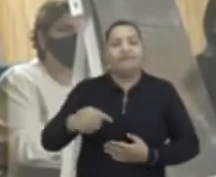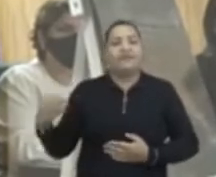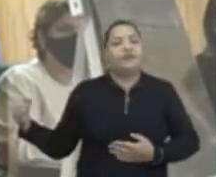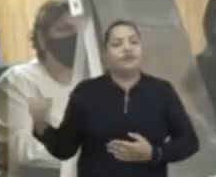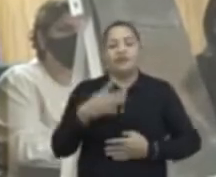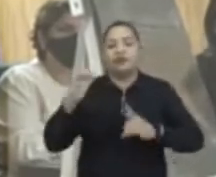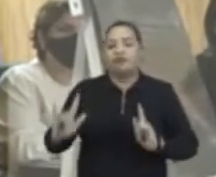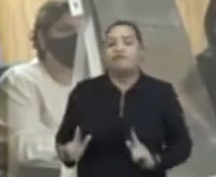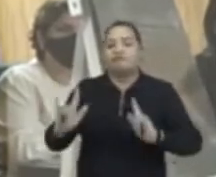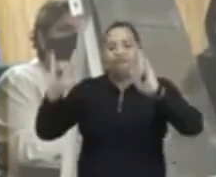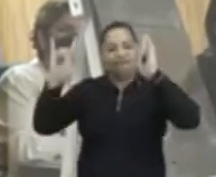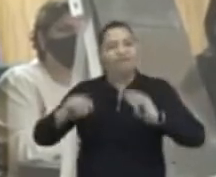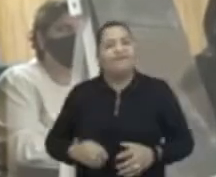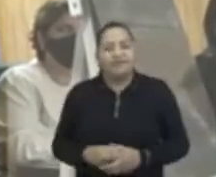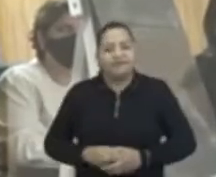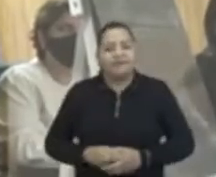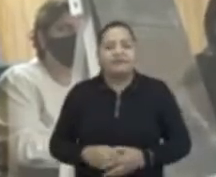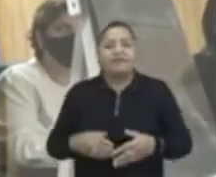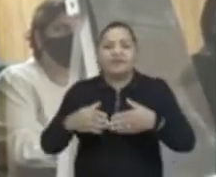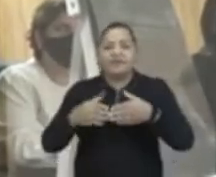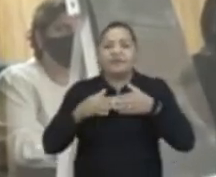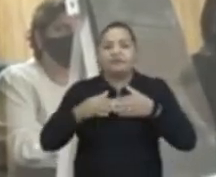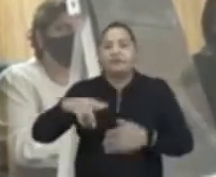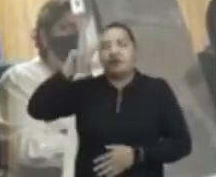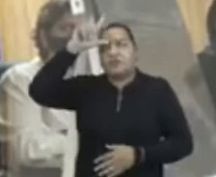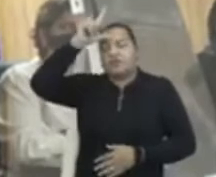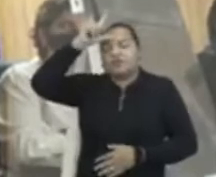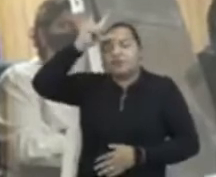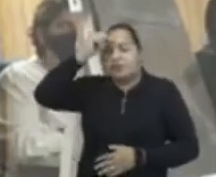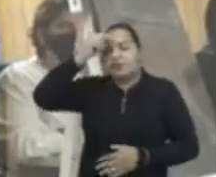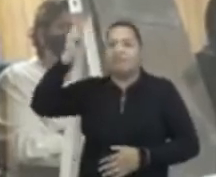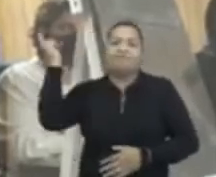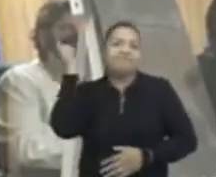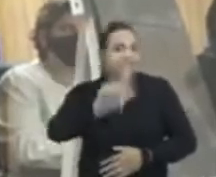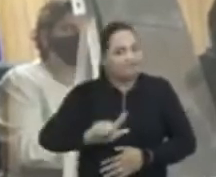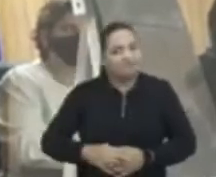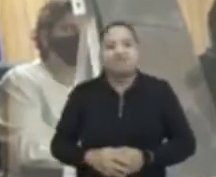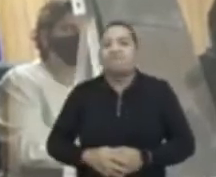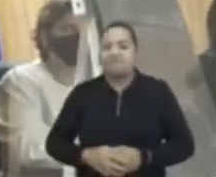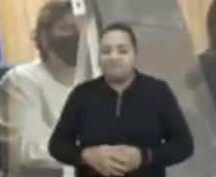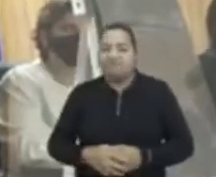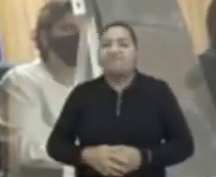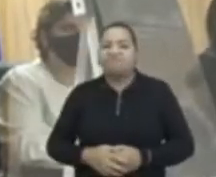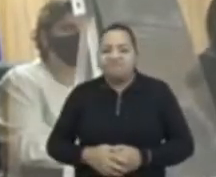inauguração. Eu diria inicialmente, ufa, conseguimos. Depois de